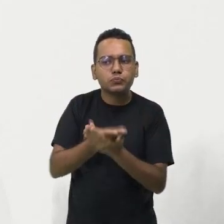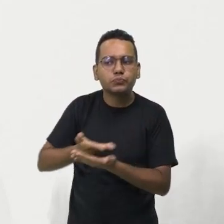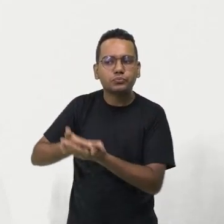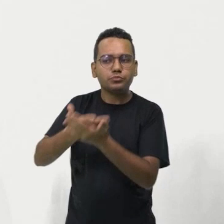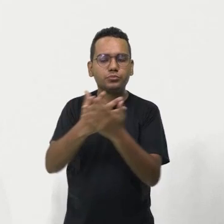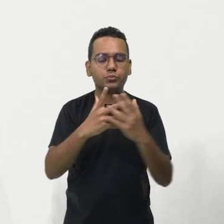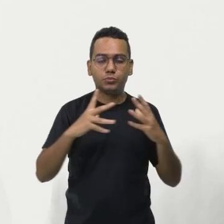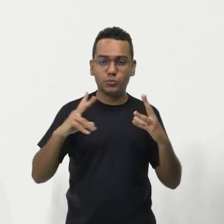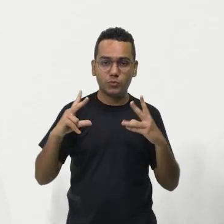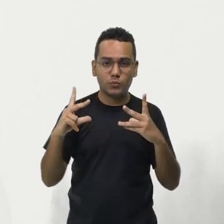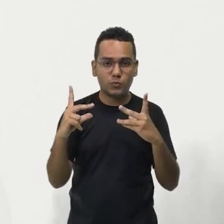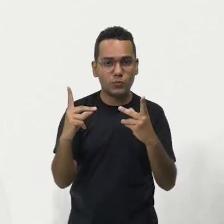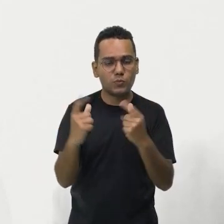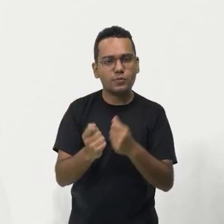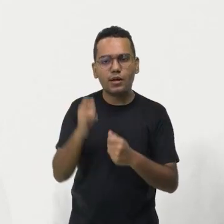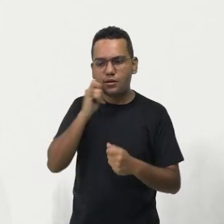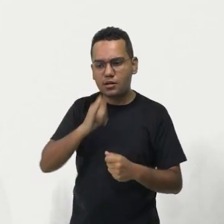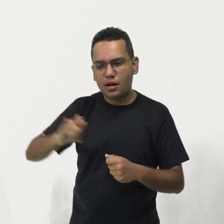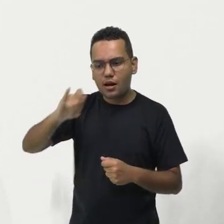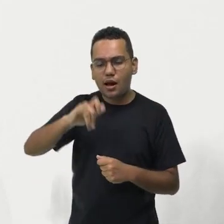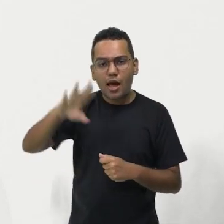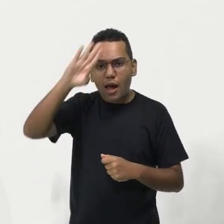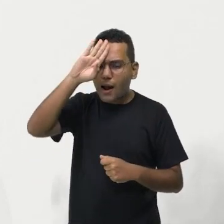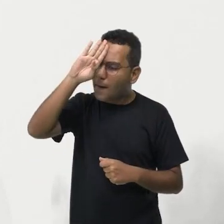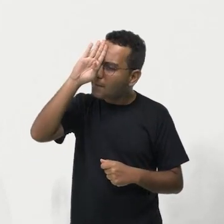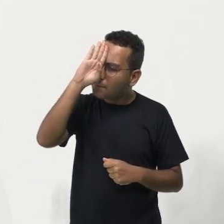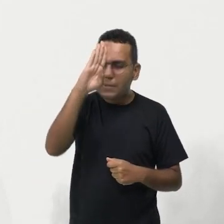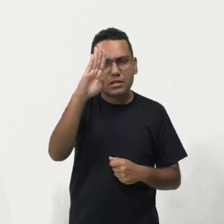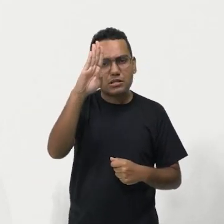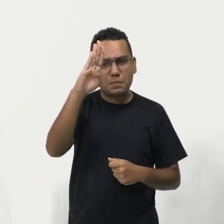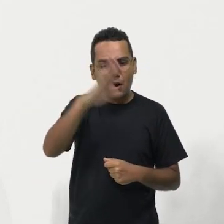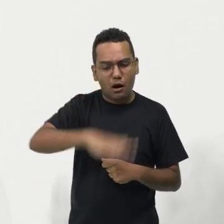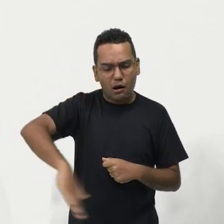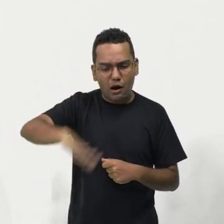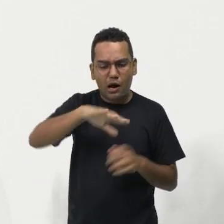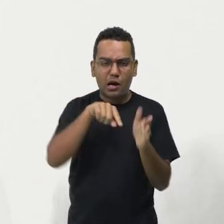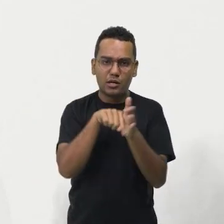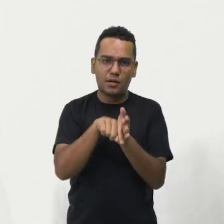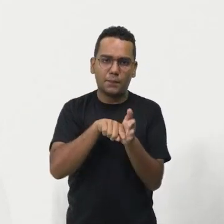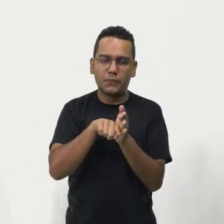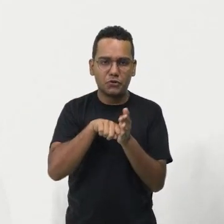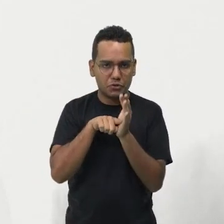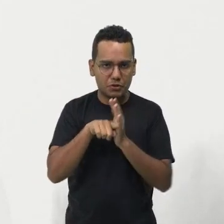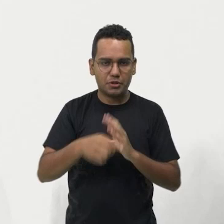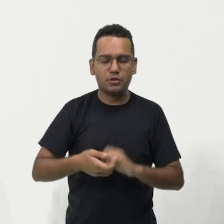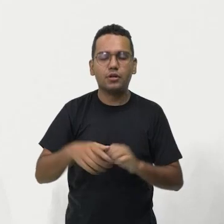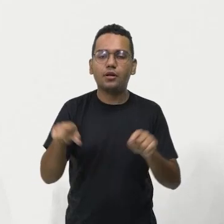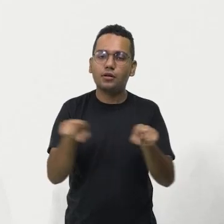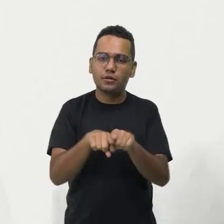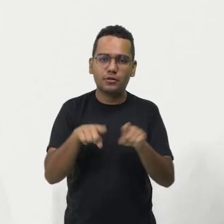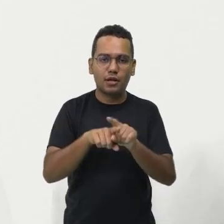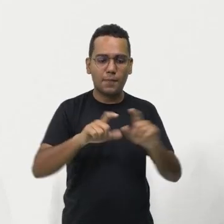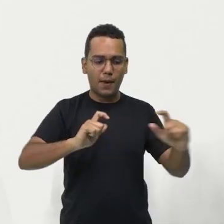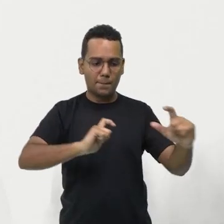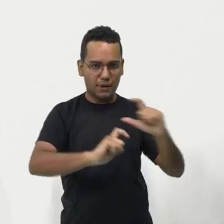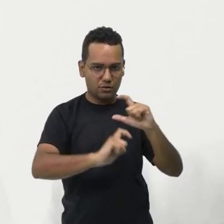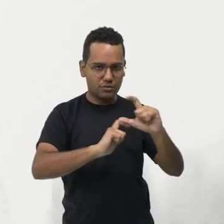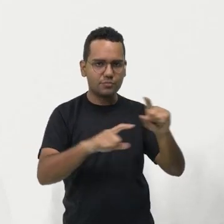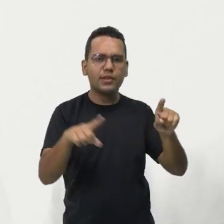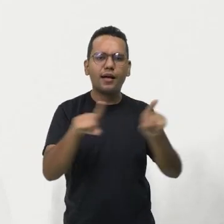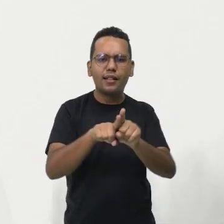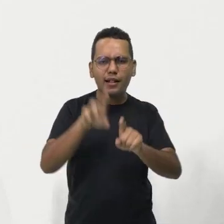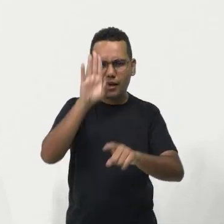a eletricidade sempre foi bastante explorada pelas histórias das revistas em quadrinhos,